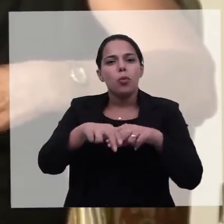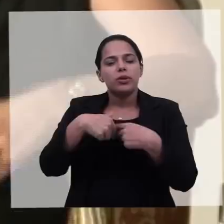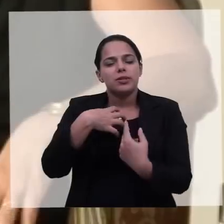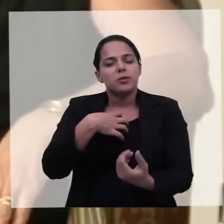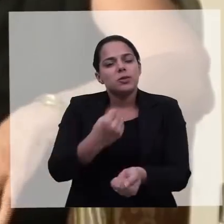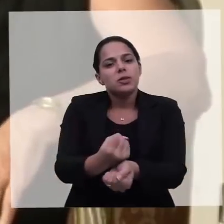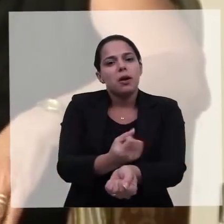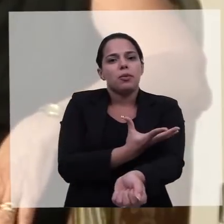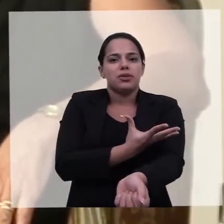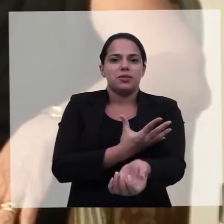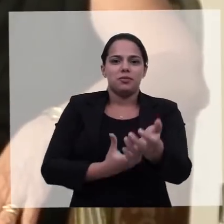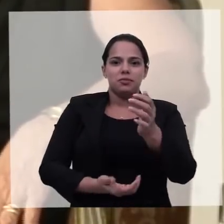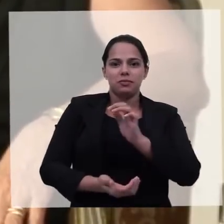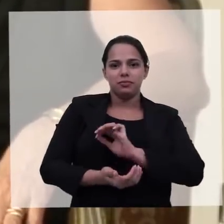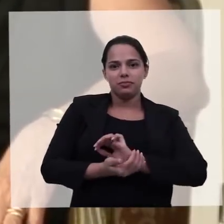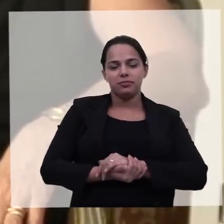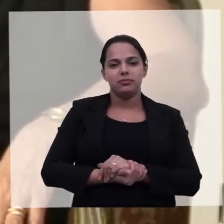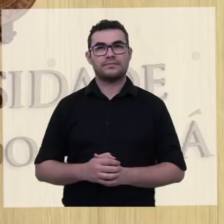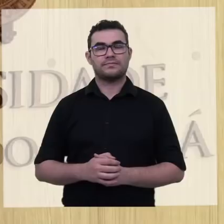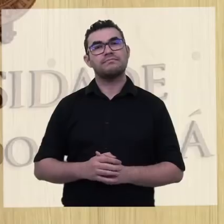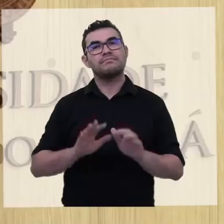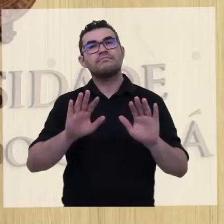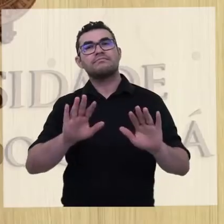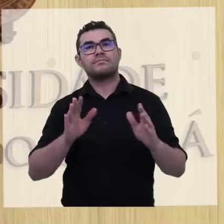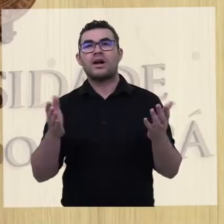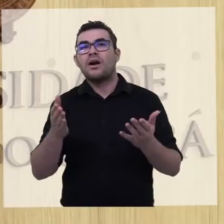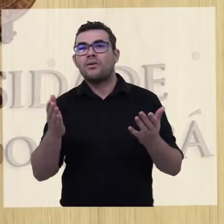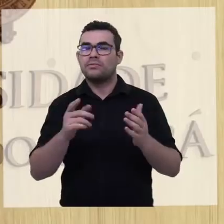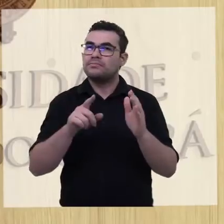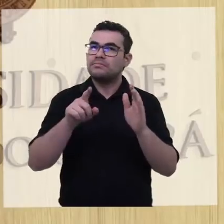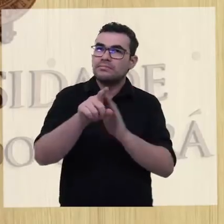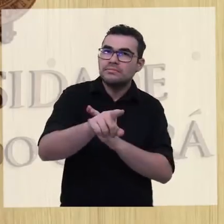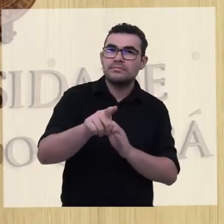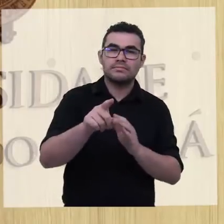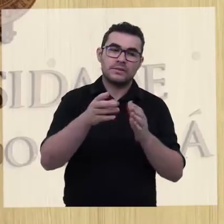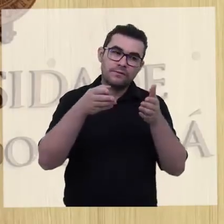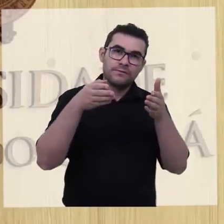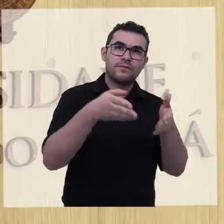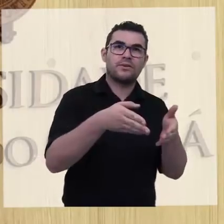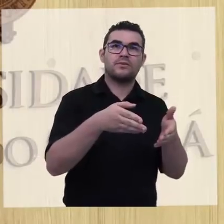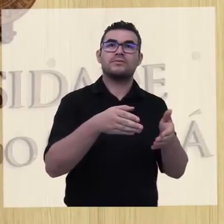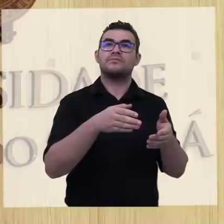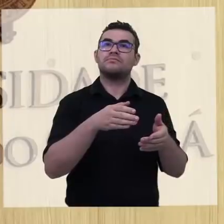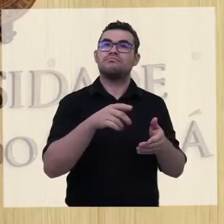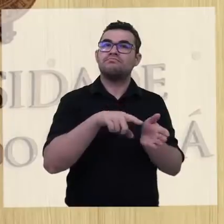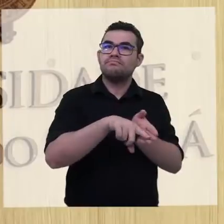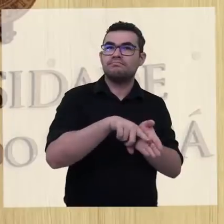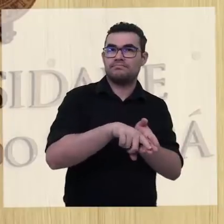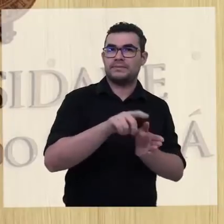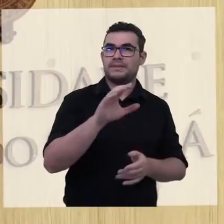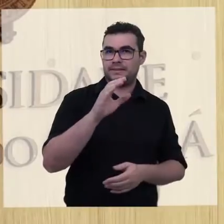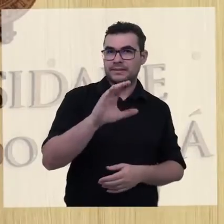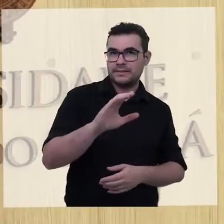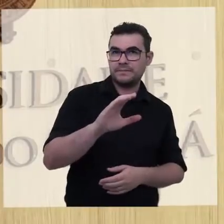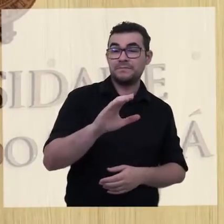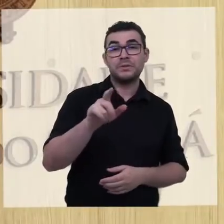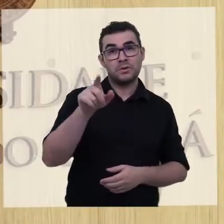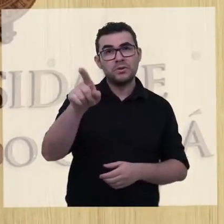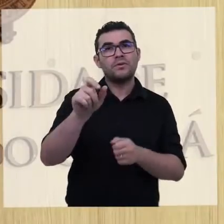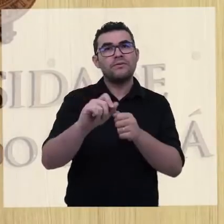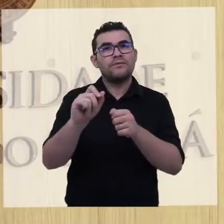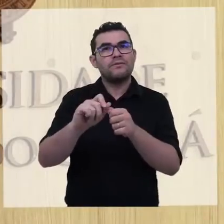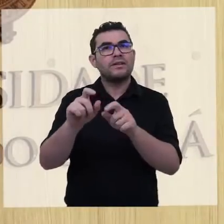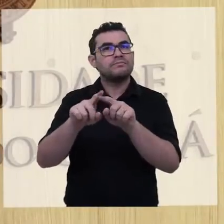Então, isso é a coisa que me emociona de fato. Agora, assim, falando agora um pouco da parte científica, com esse projeto a senhora acabou chegando a algumas